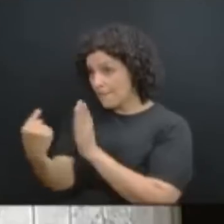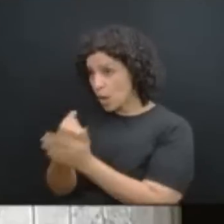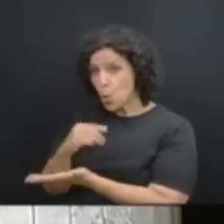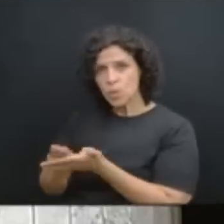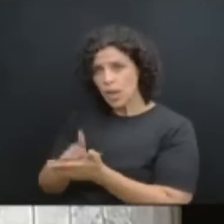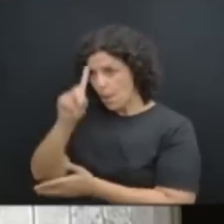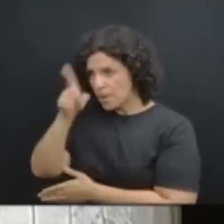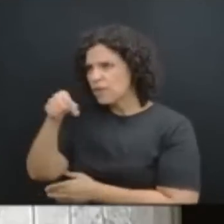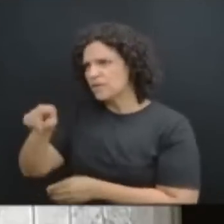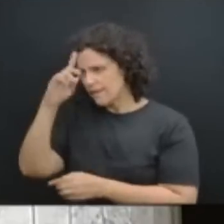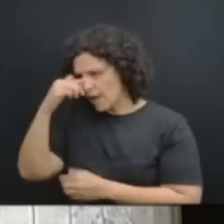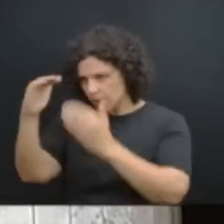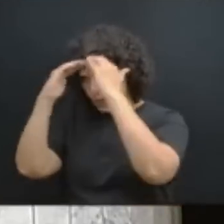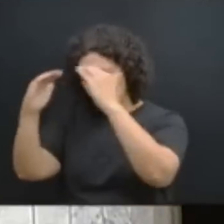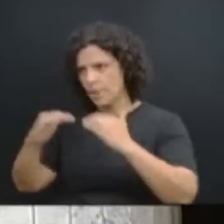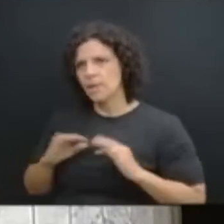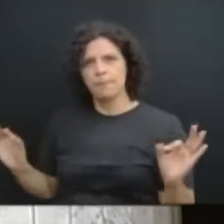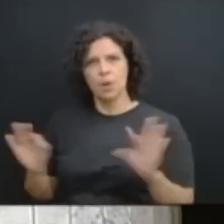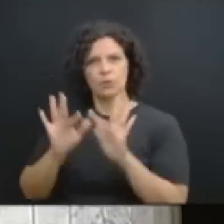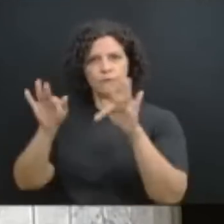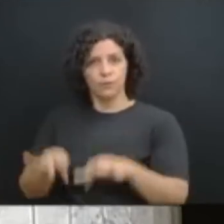cumpre.